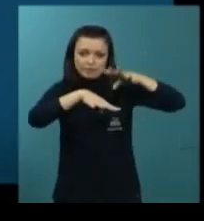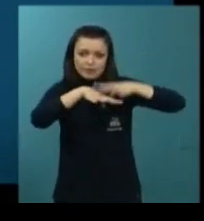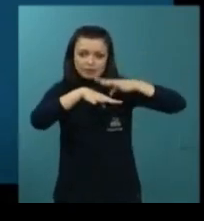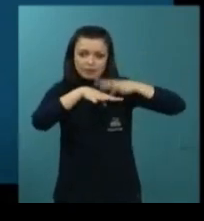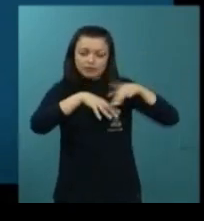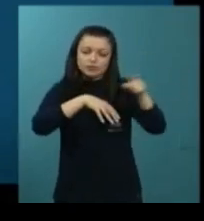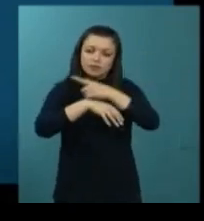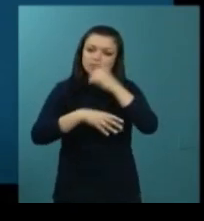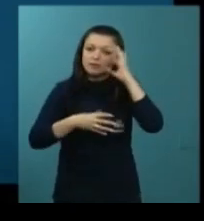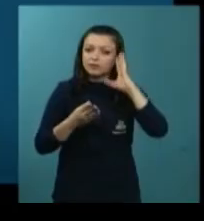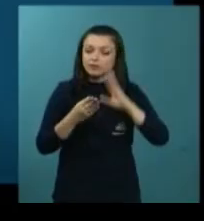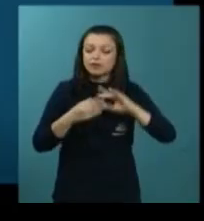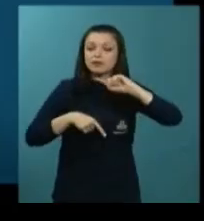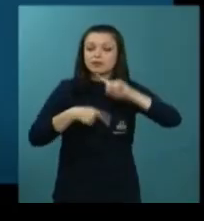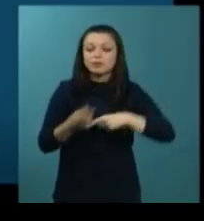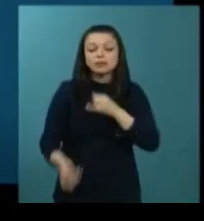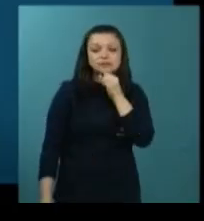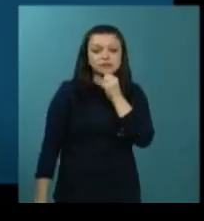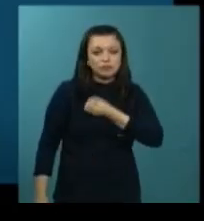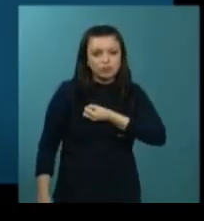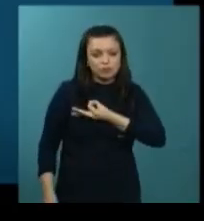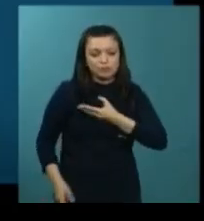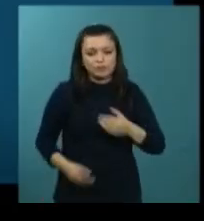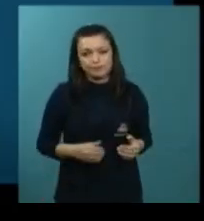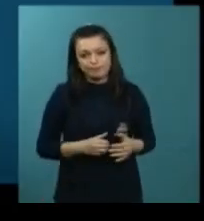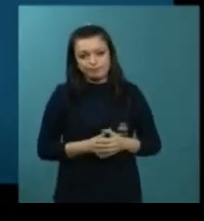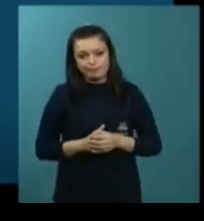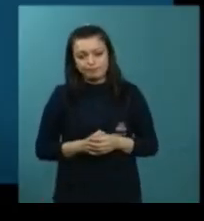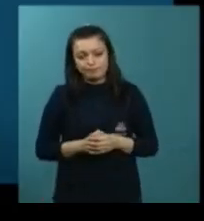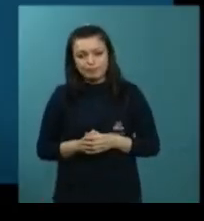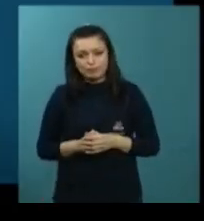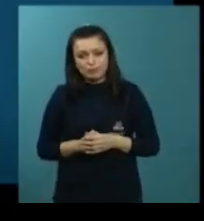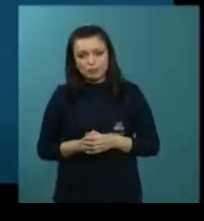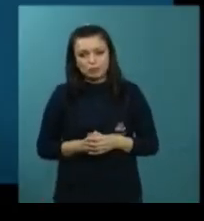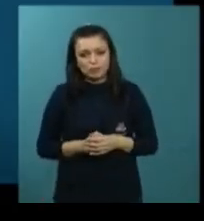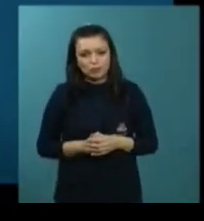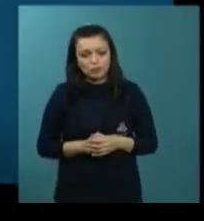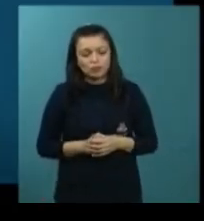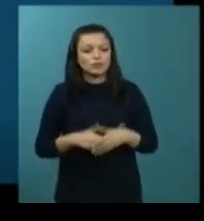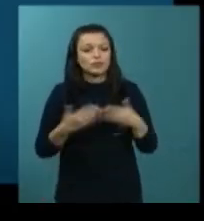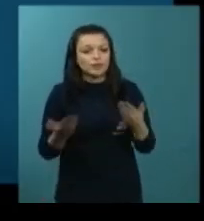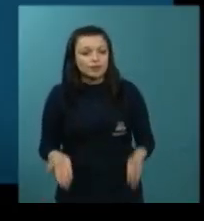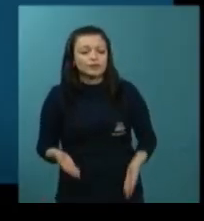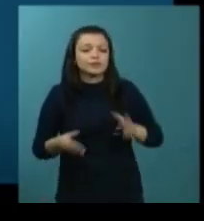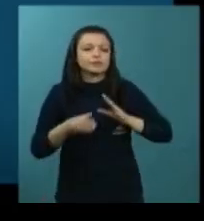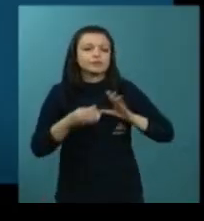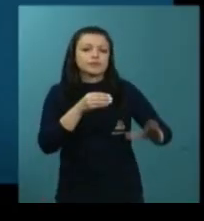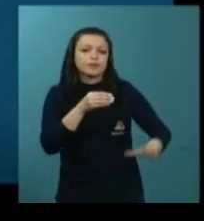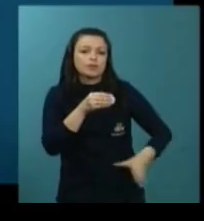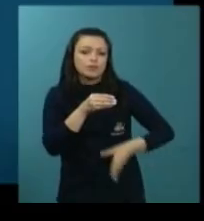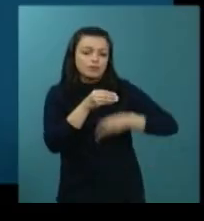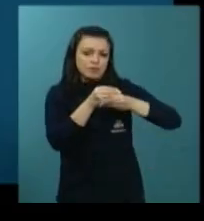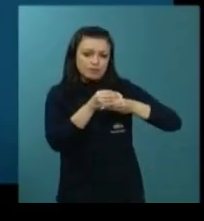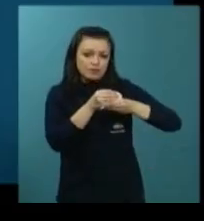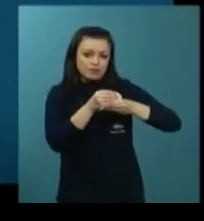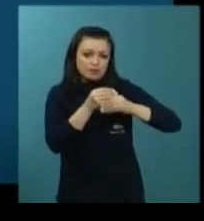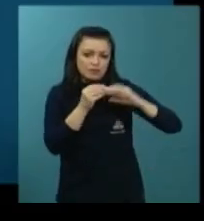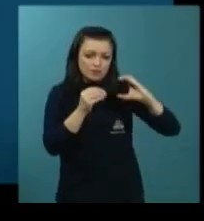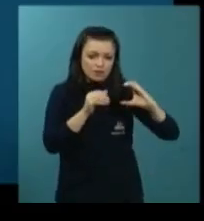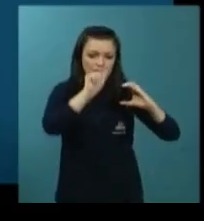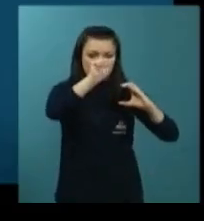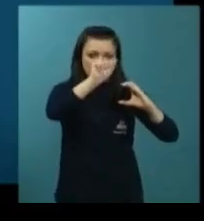matemática e vamos a exemplo numérico. O complementar de